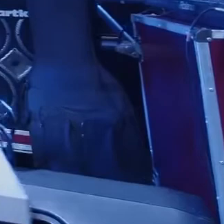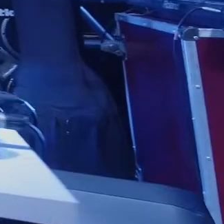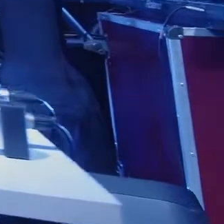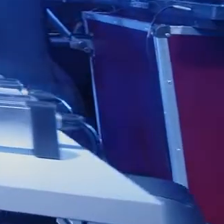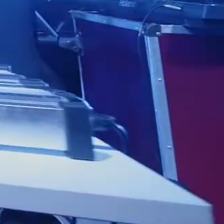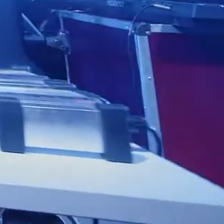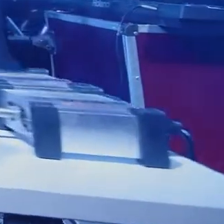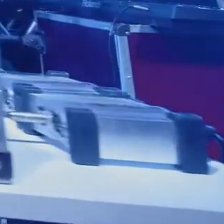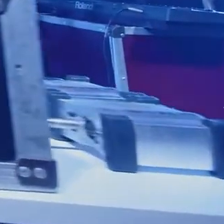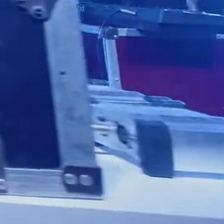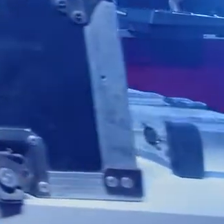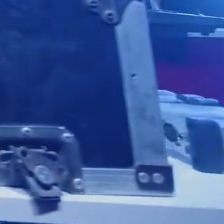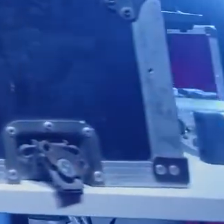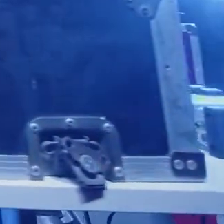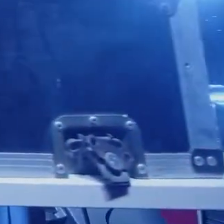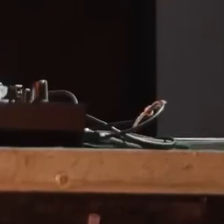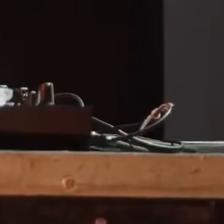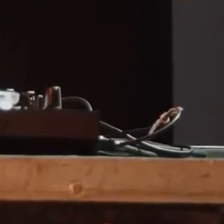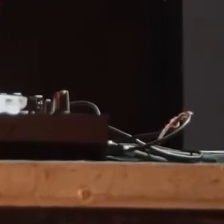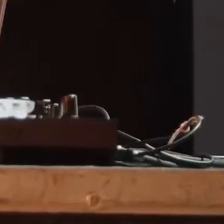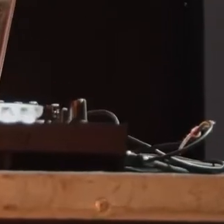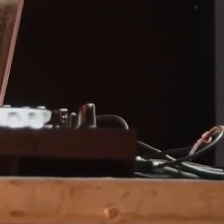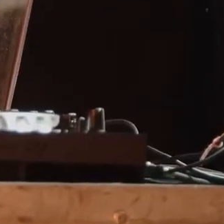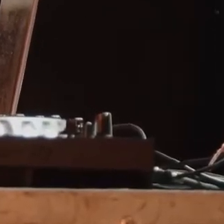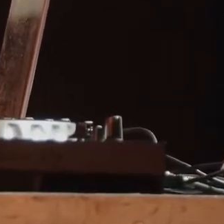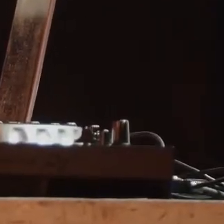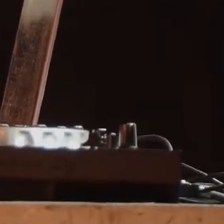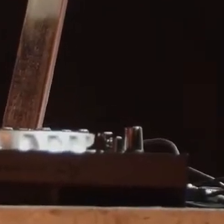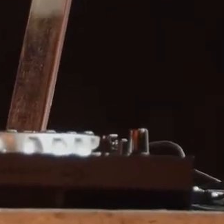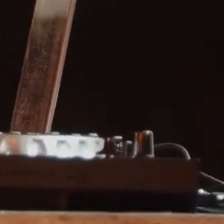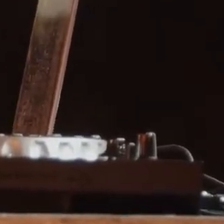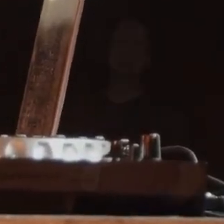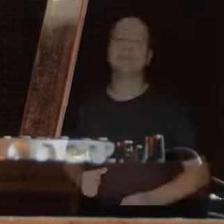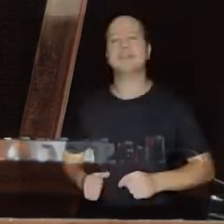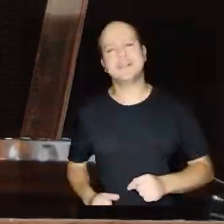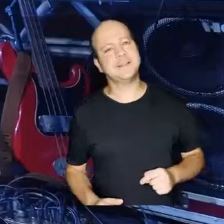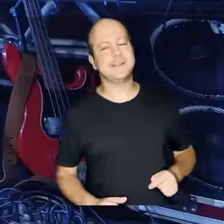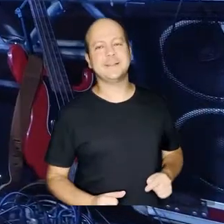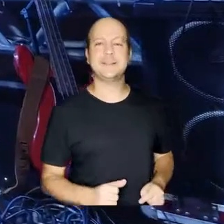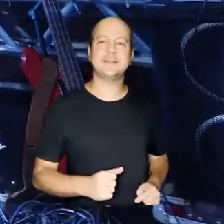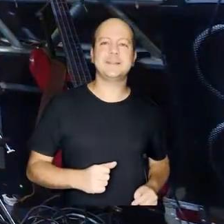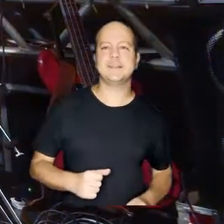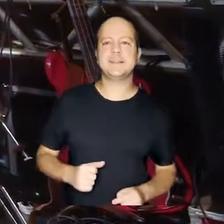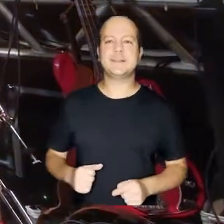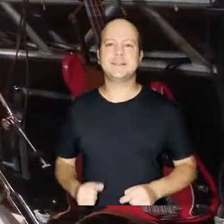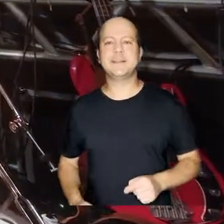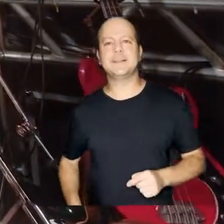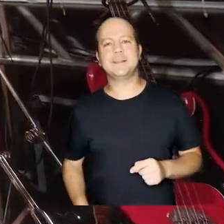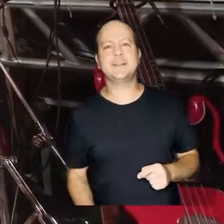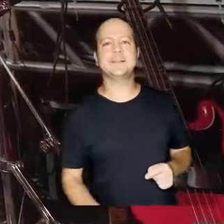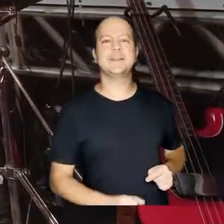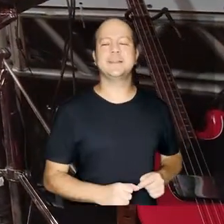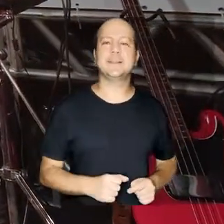colunas em letras brancas mar de música 2022 sozinha no palco uma jovem dança e comanda uma mesa de som é branca